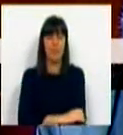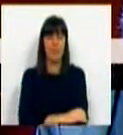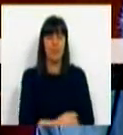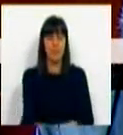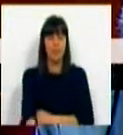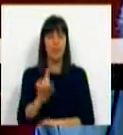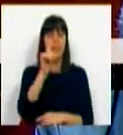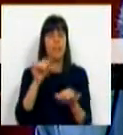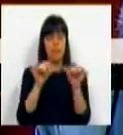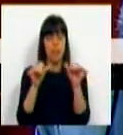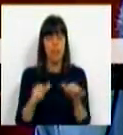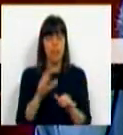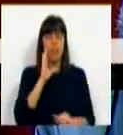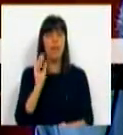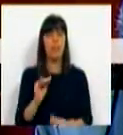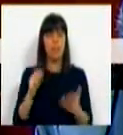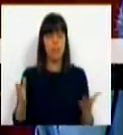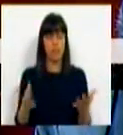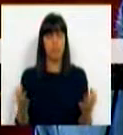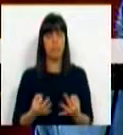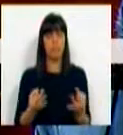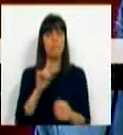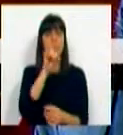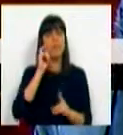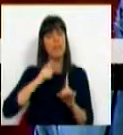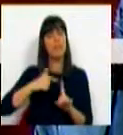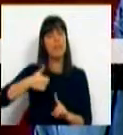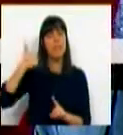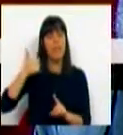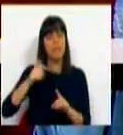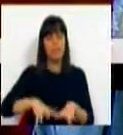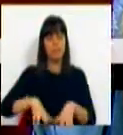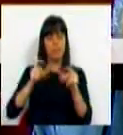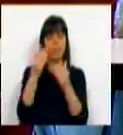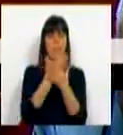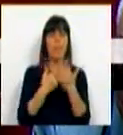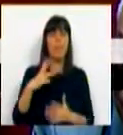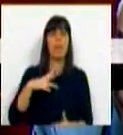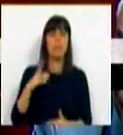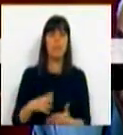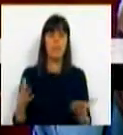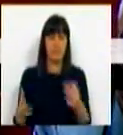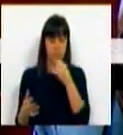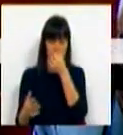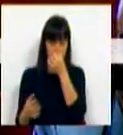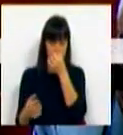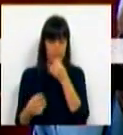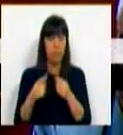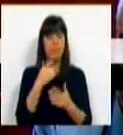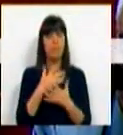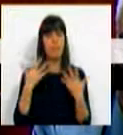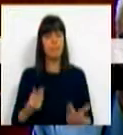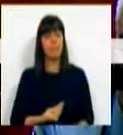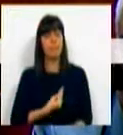a questão do sistema financeiro é obviamente uma questão central para o desenvolvimento da economia portuguesa. É uma